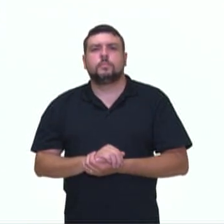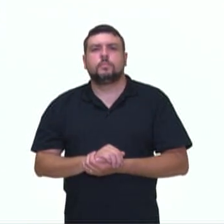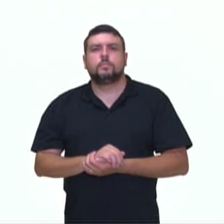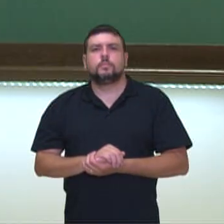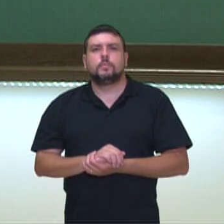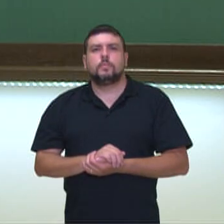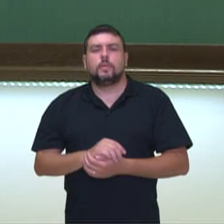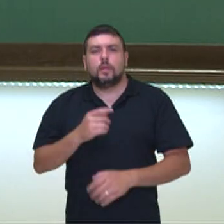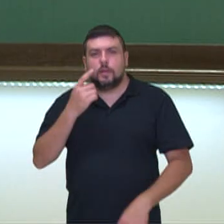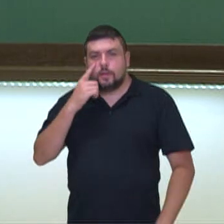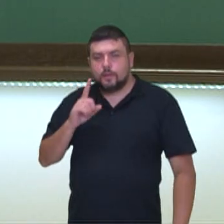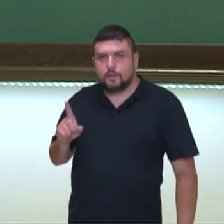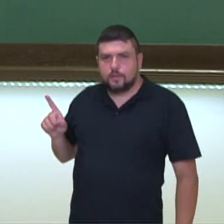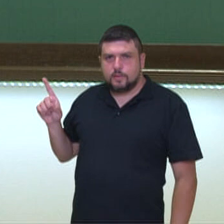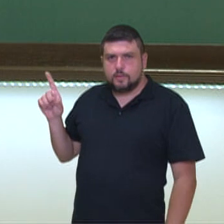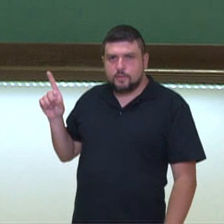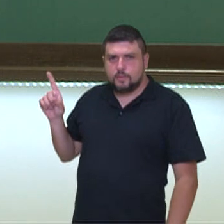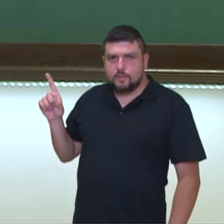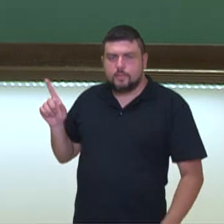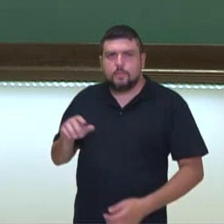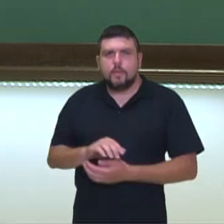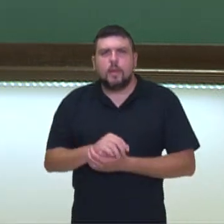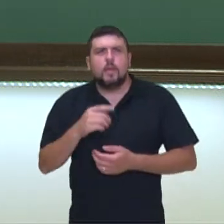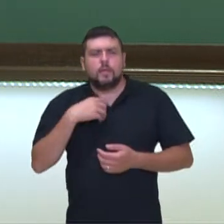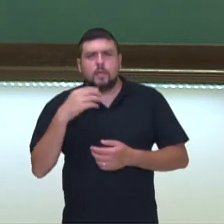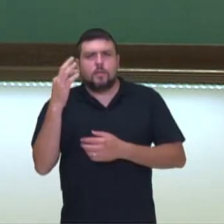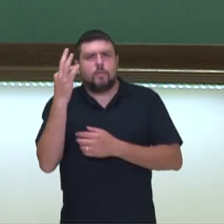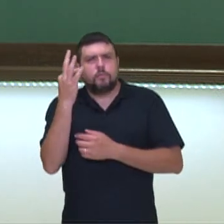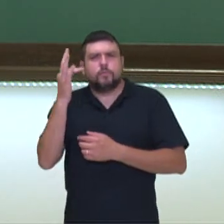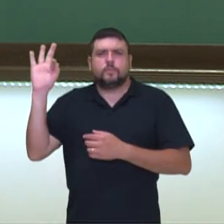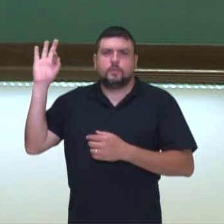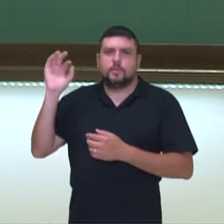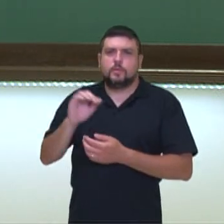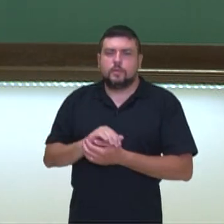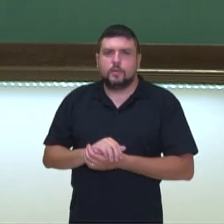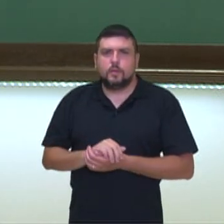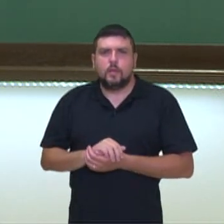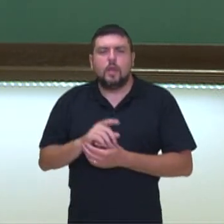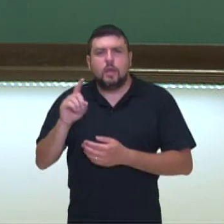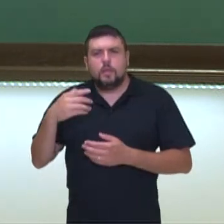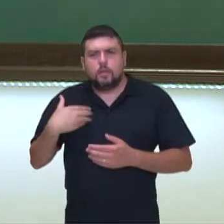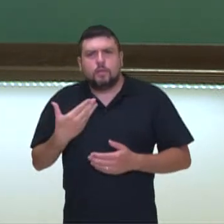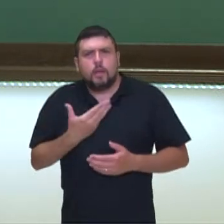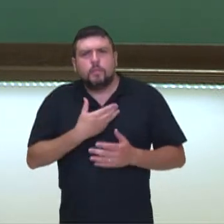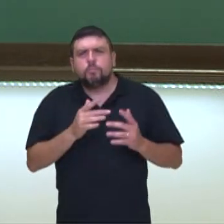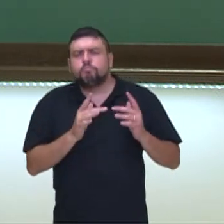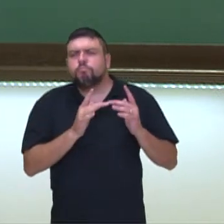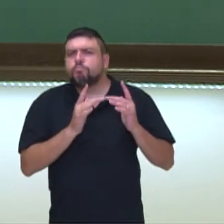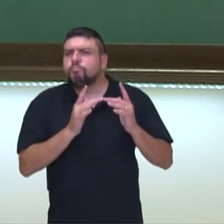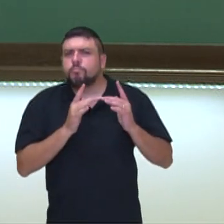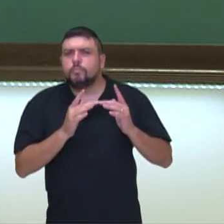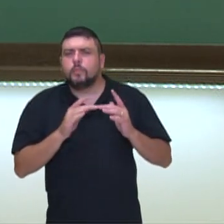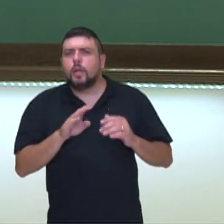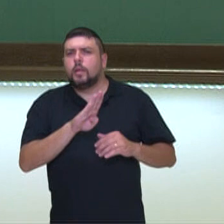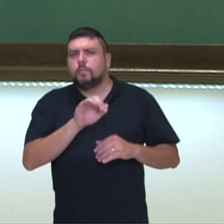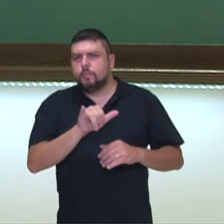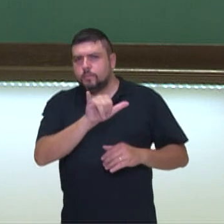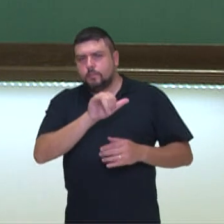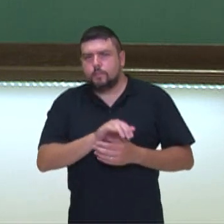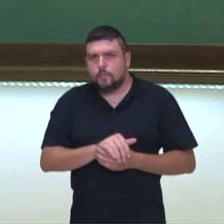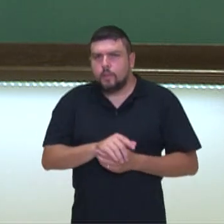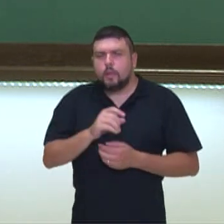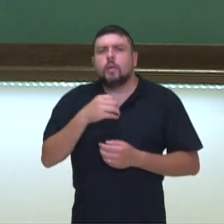Invader. O Space Invader é um francês, ele é amigo pessoal do Banksy, então é uma das poucas pessoas